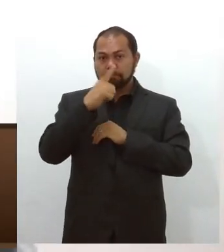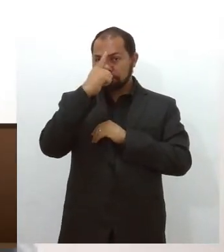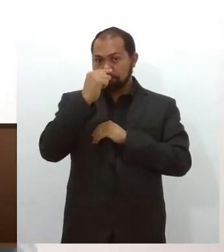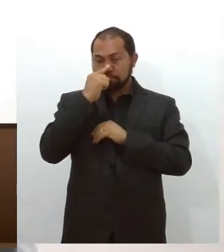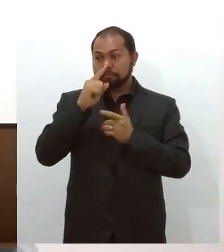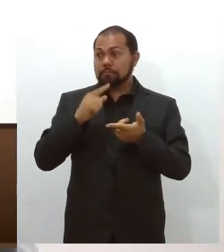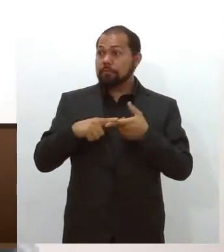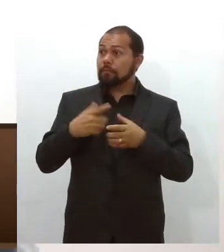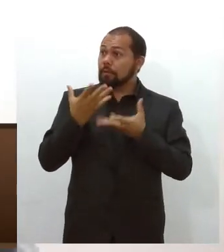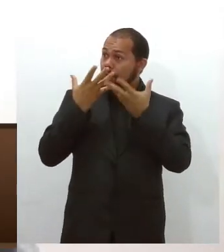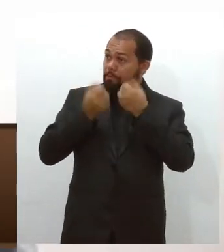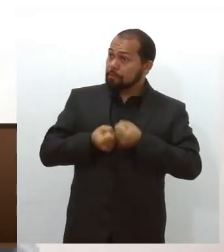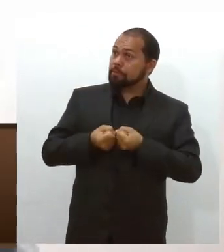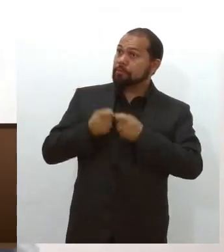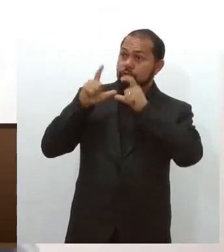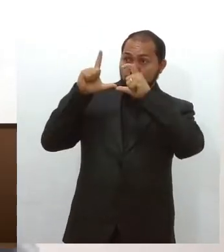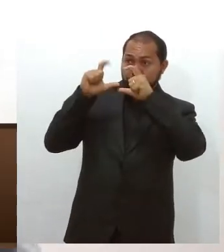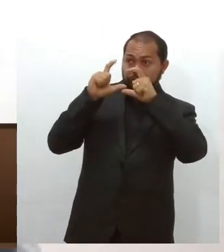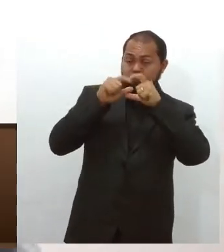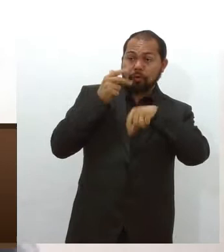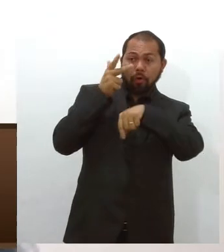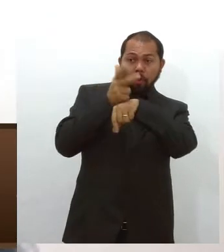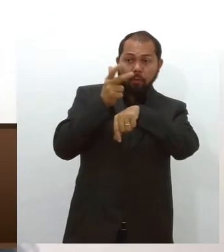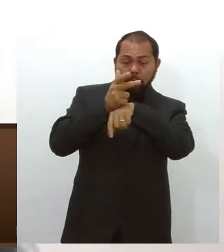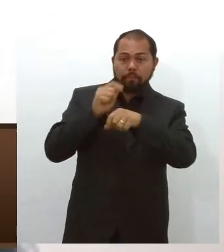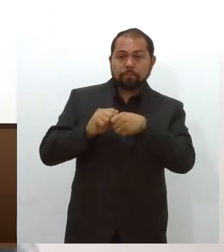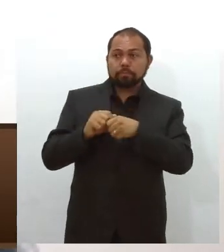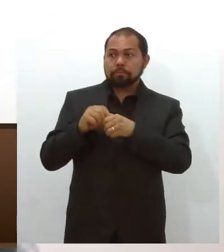essas informações são passadas de forma, inclusive,